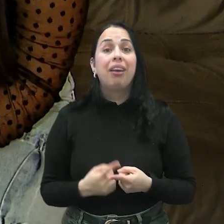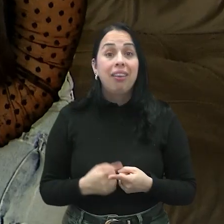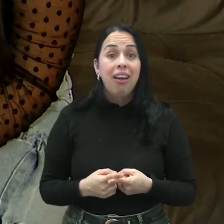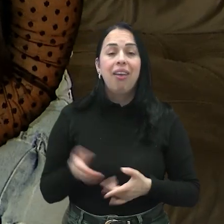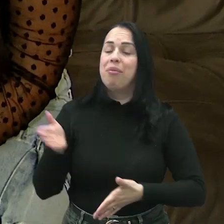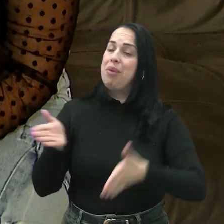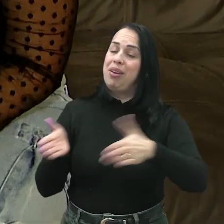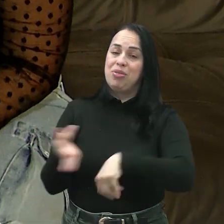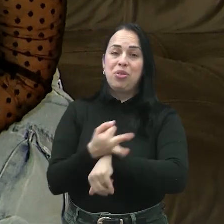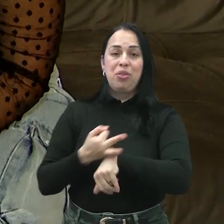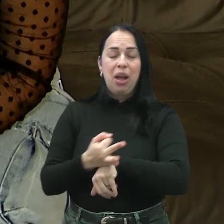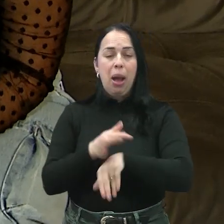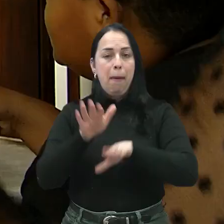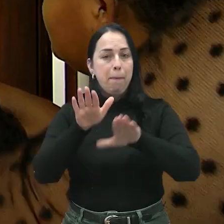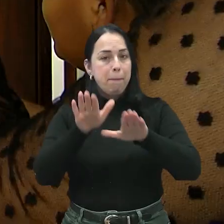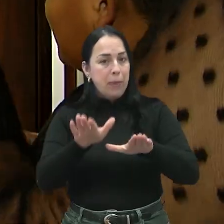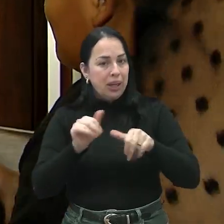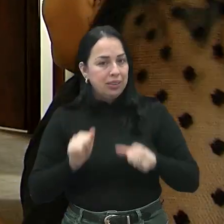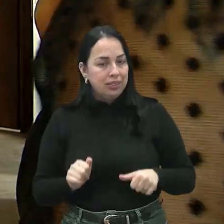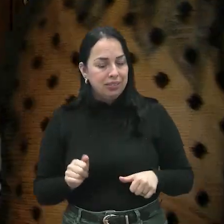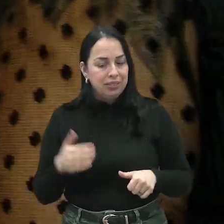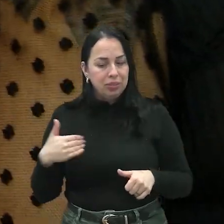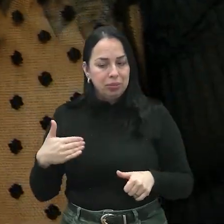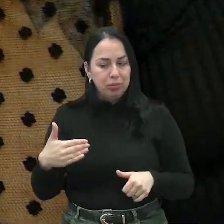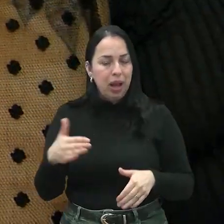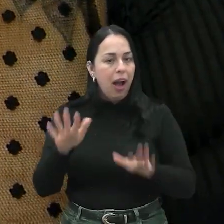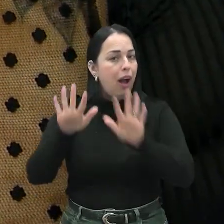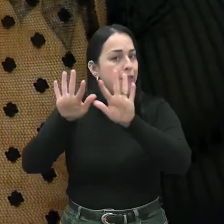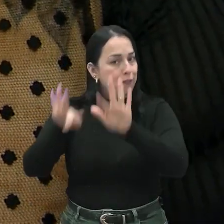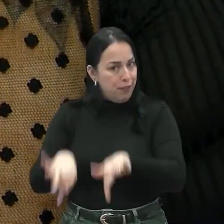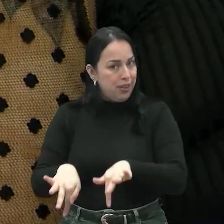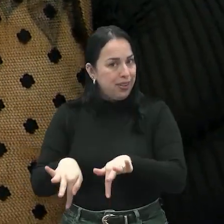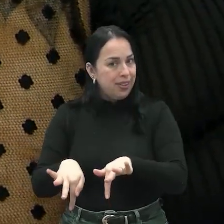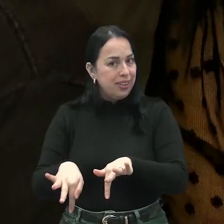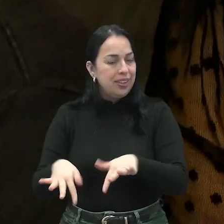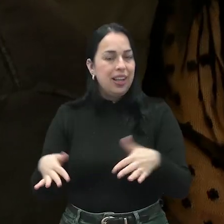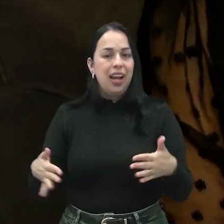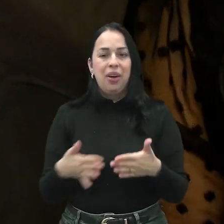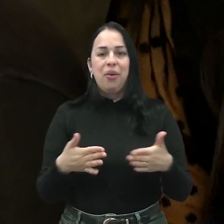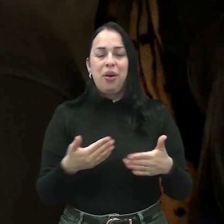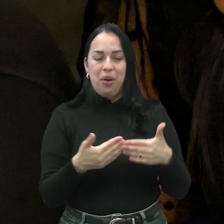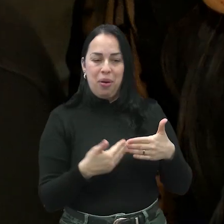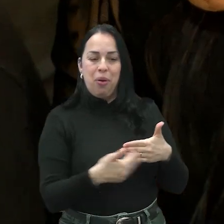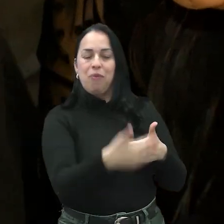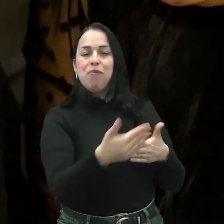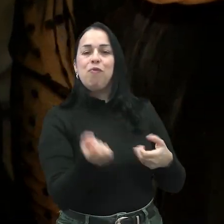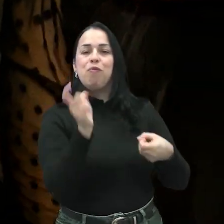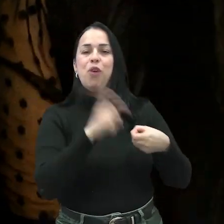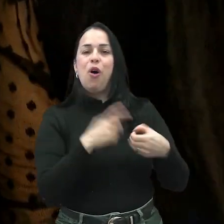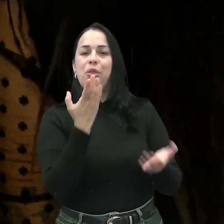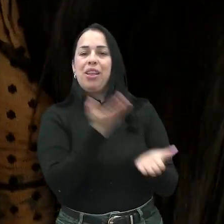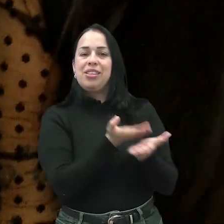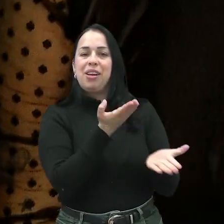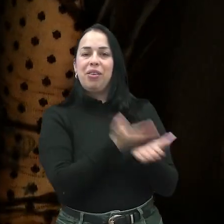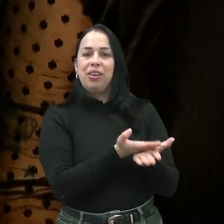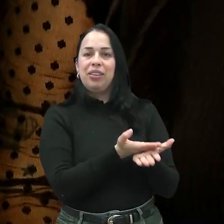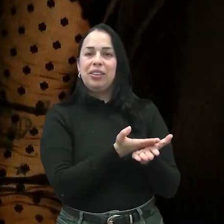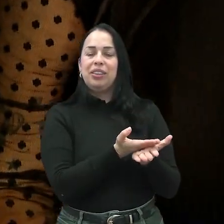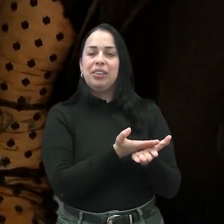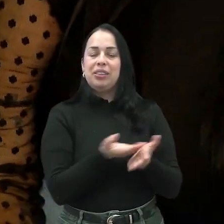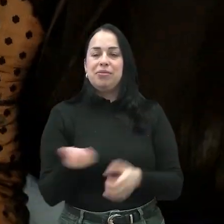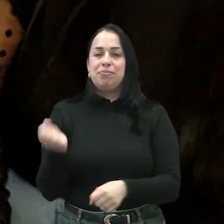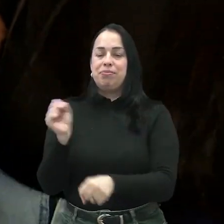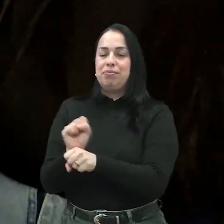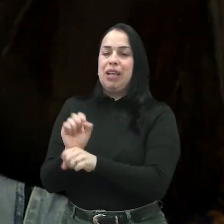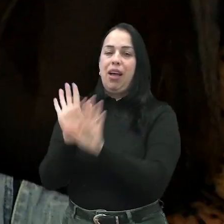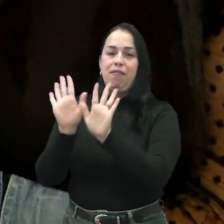O motivo? Férias. Mas tudo isso está com os dias contados. O segundo semestre das aulas começa em breve